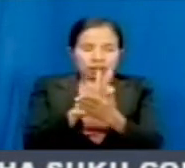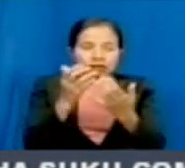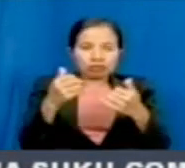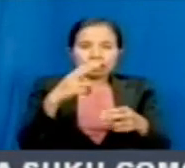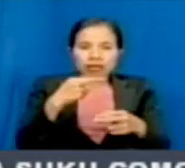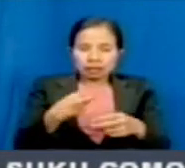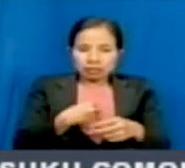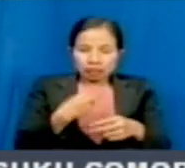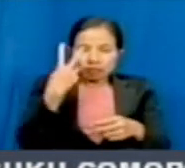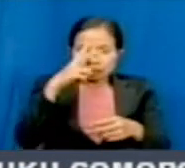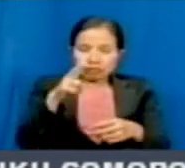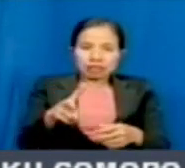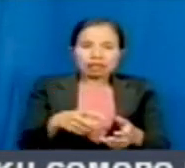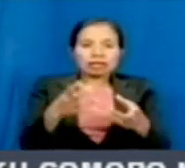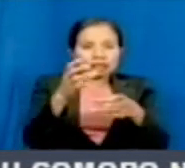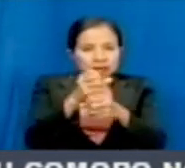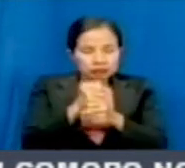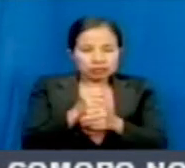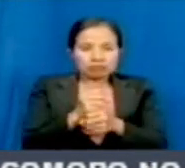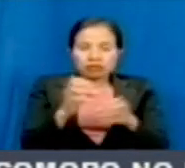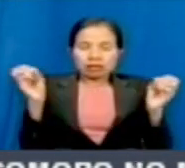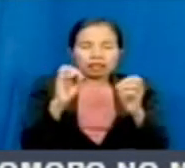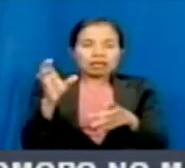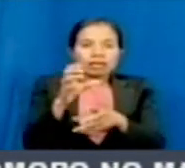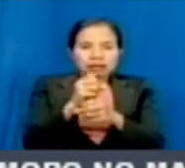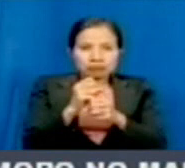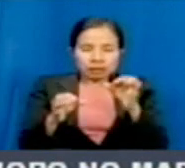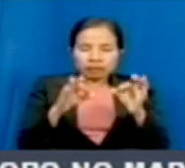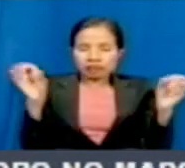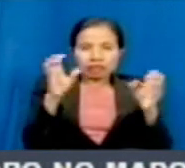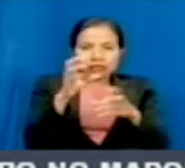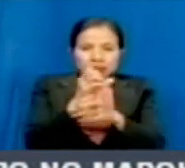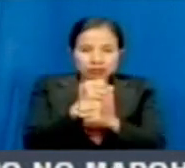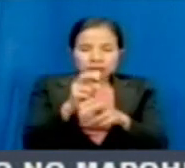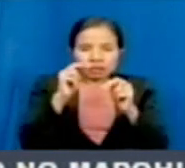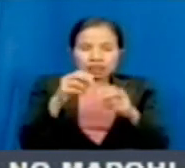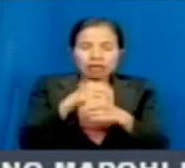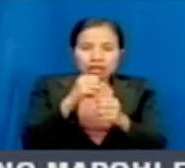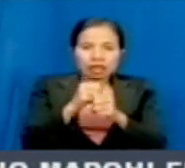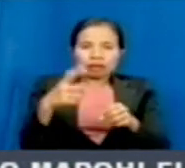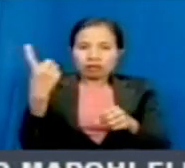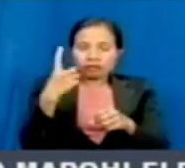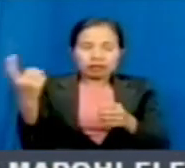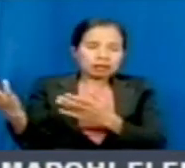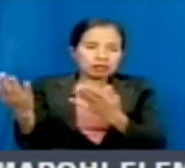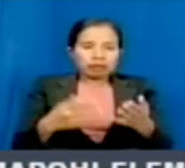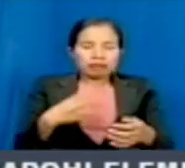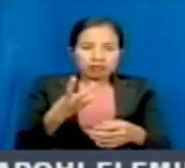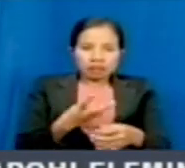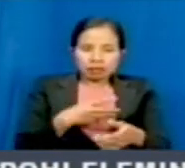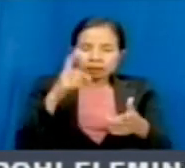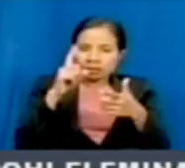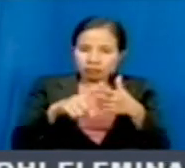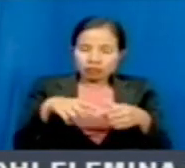indrasi karedia, ni aceita na simu irene ka, ni ela aceita. Se ni ela aceita, ni tem que hal na fata em contestação, si luri fal me ami. E